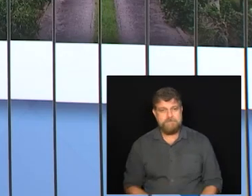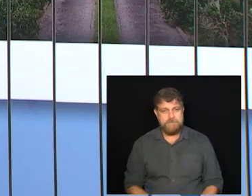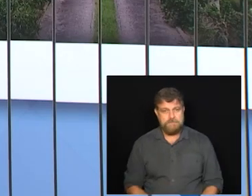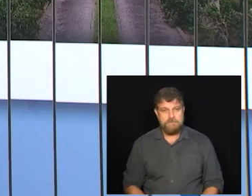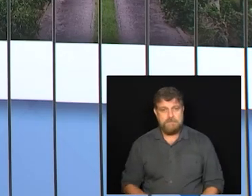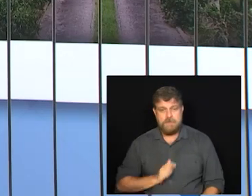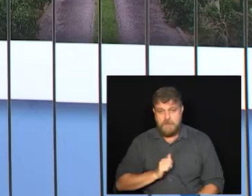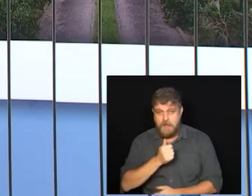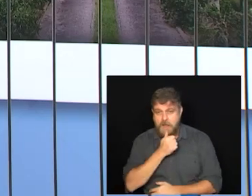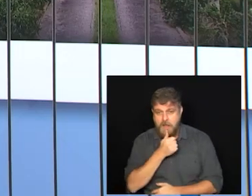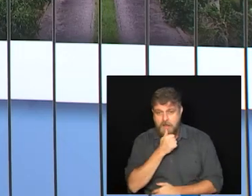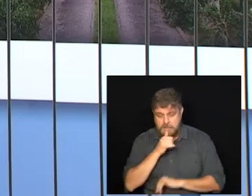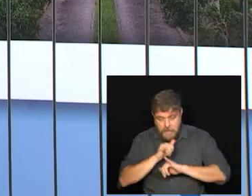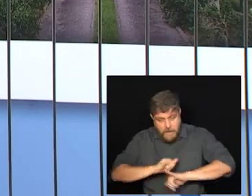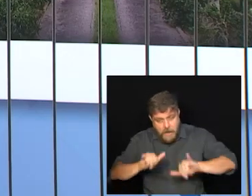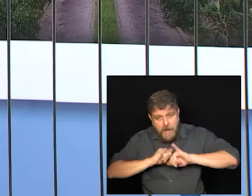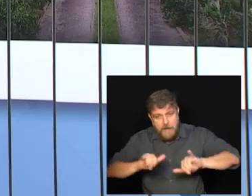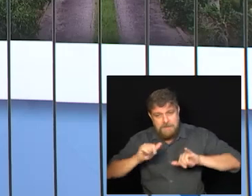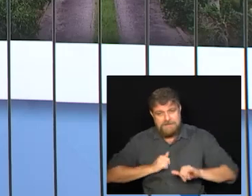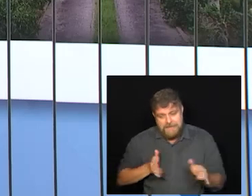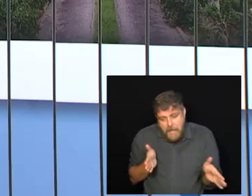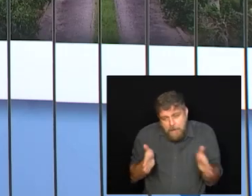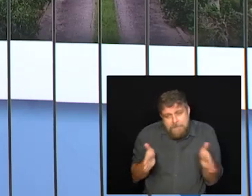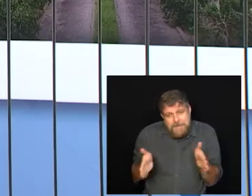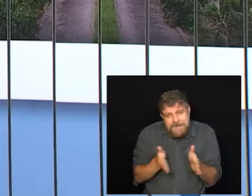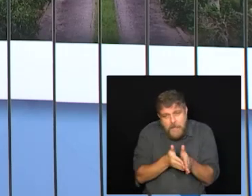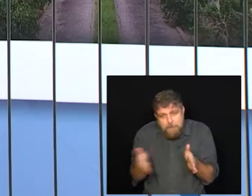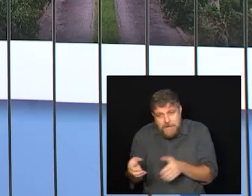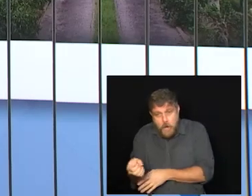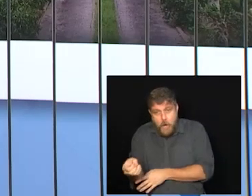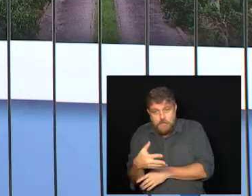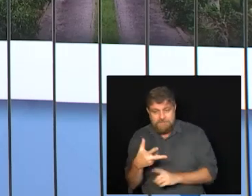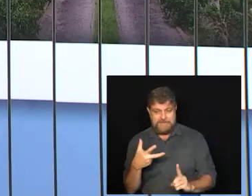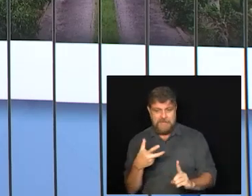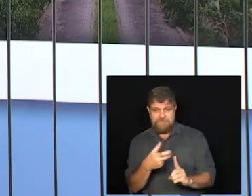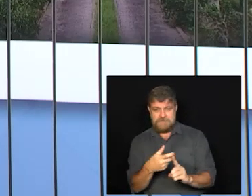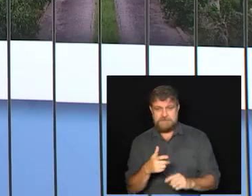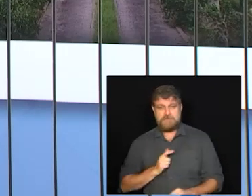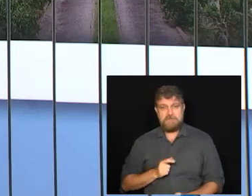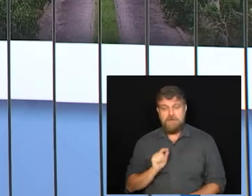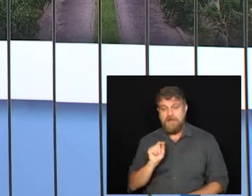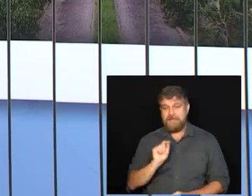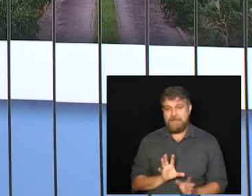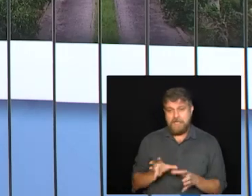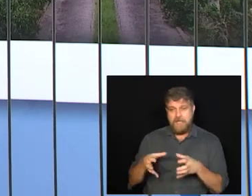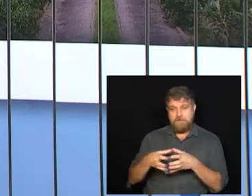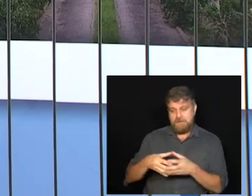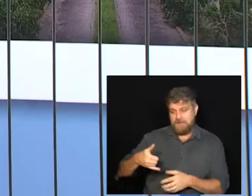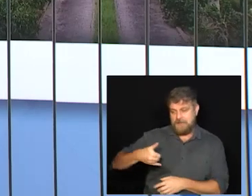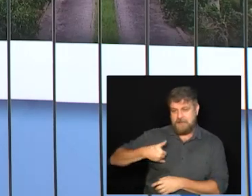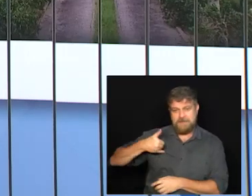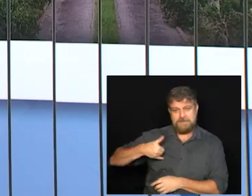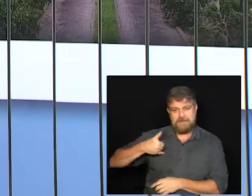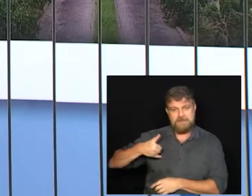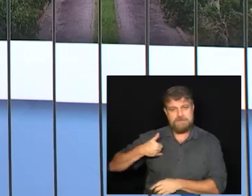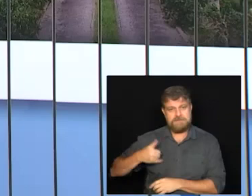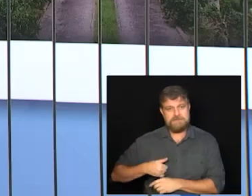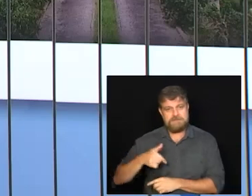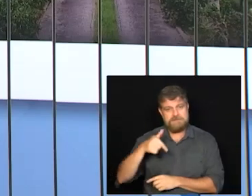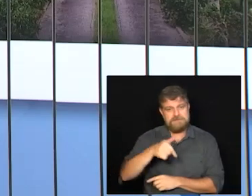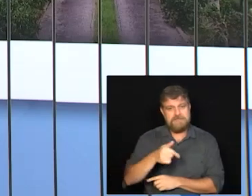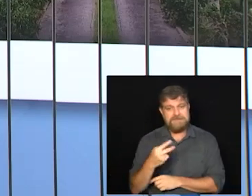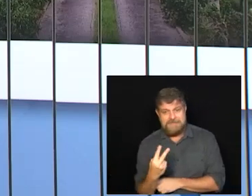Temos ainda o anúncio de uma nova etapa da vacinação. Vai ser a vez das pessoas com mais de 72